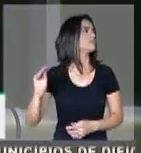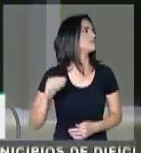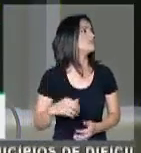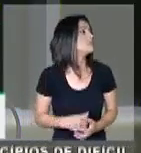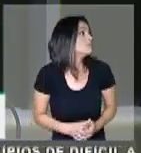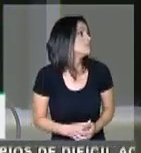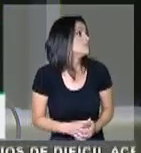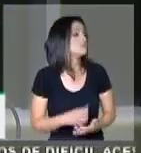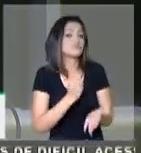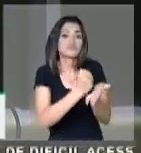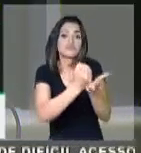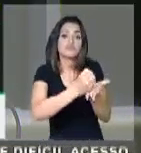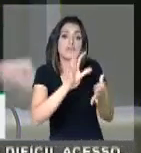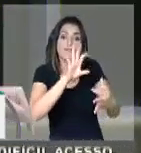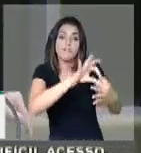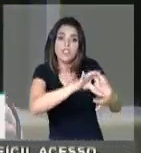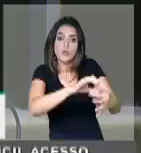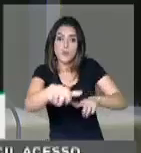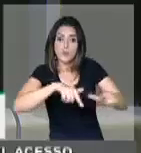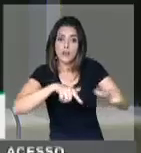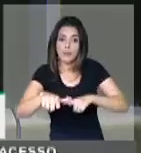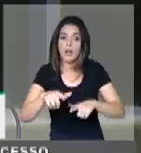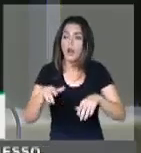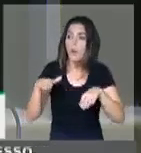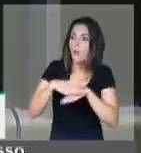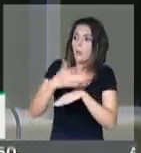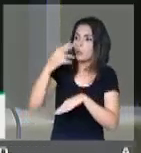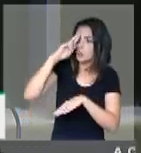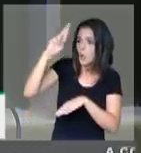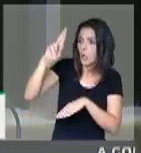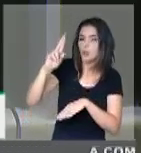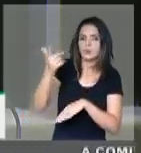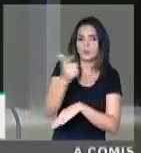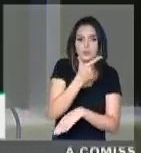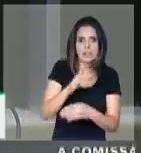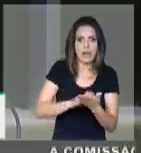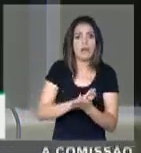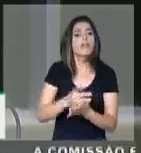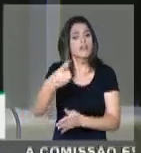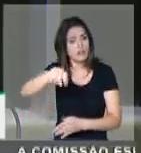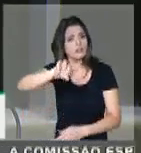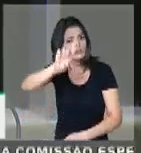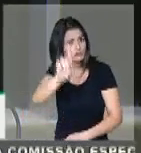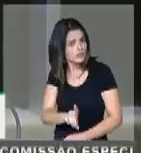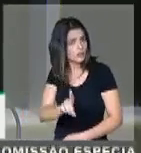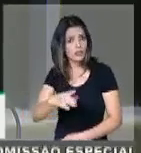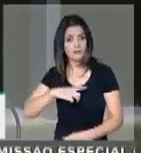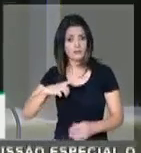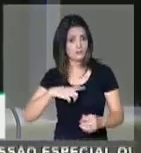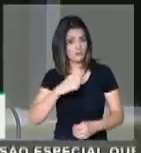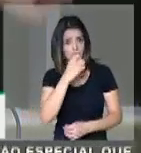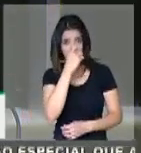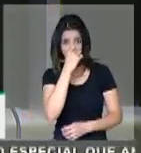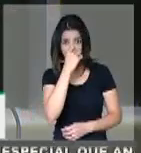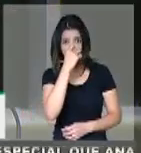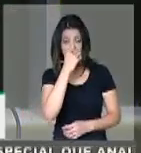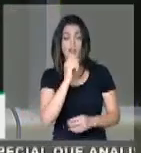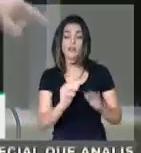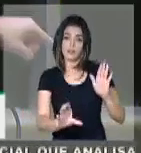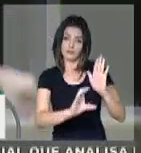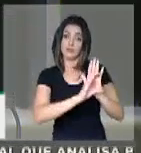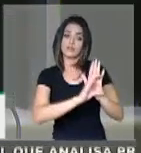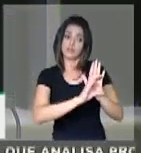existe vínculo de trabalho, se existe subordinação, eles precisam ter o direito na nossa